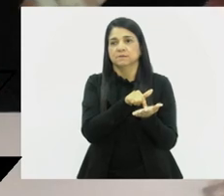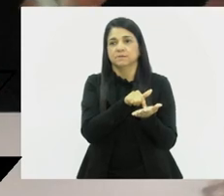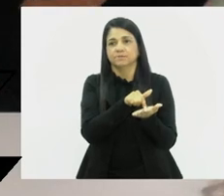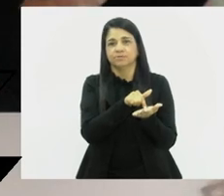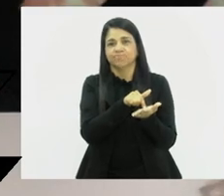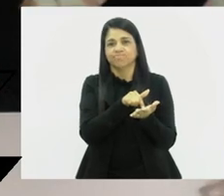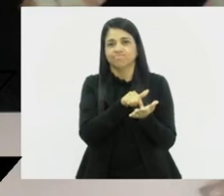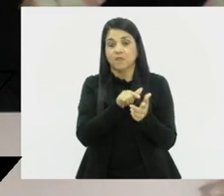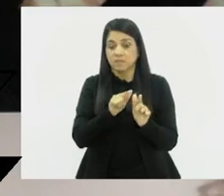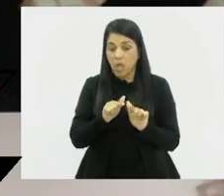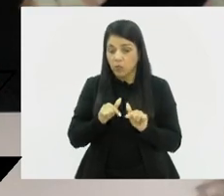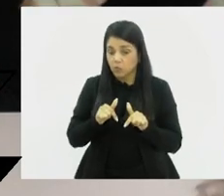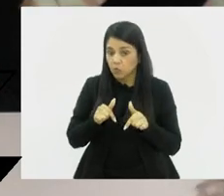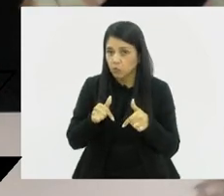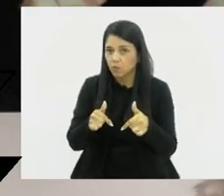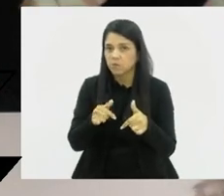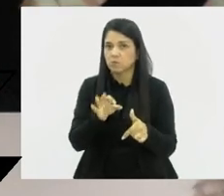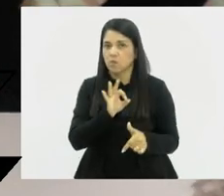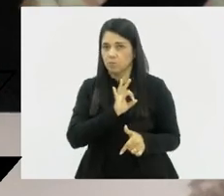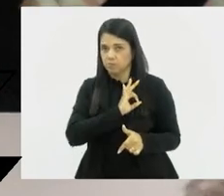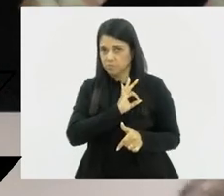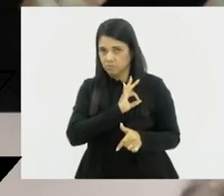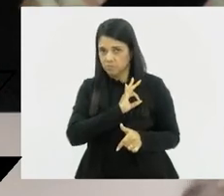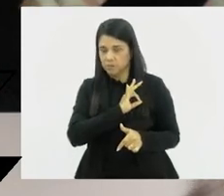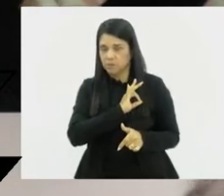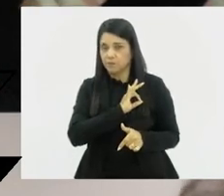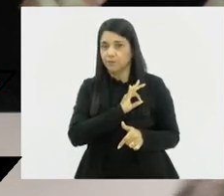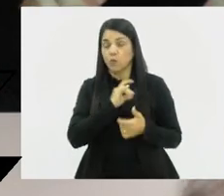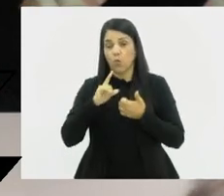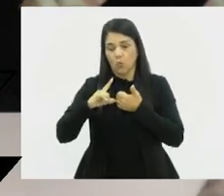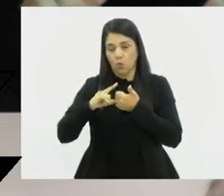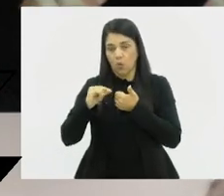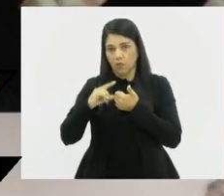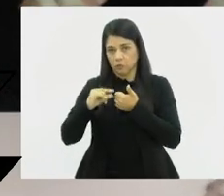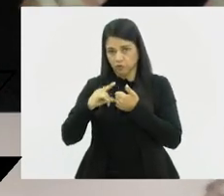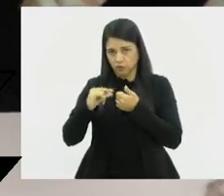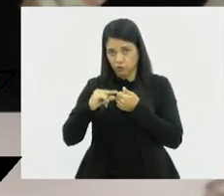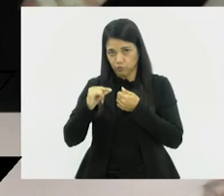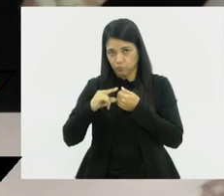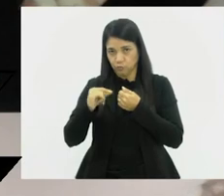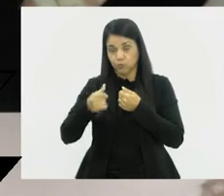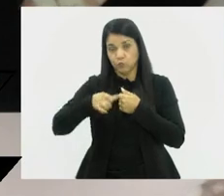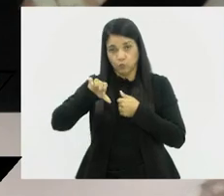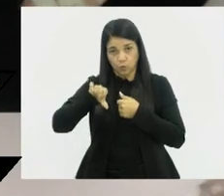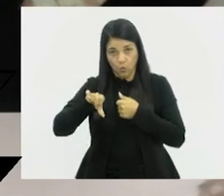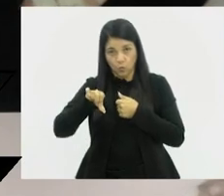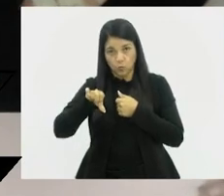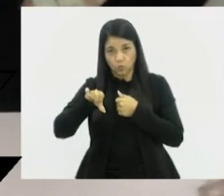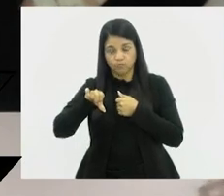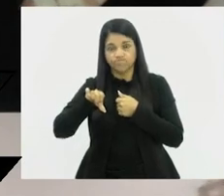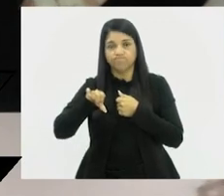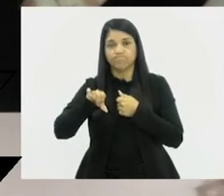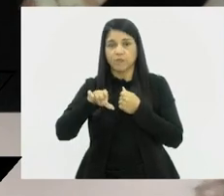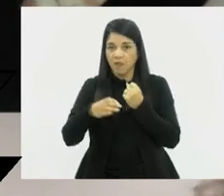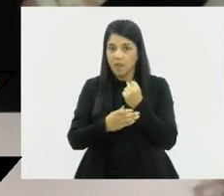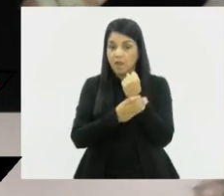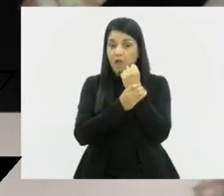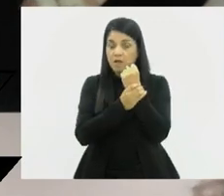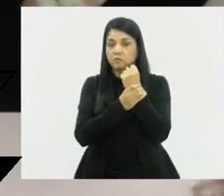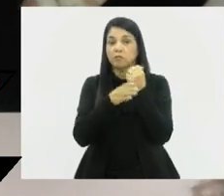nessa atuação também, o artigo 9º garante lá a aplicação de multa e a apreensão do